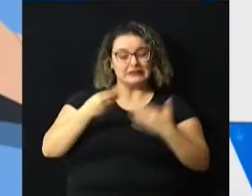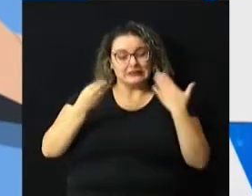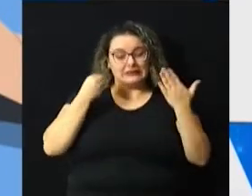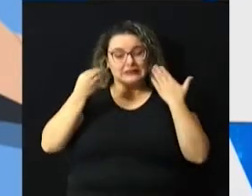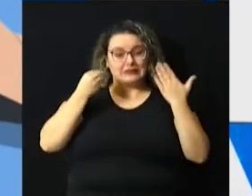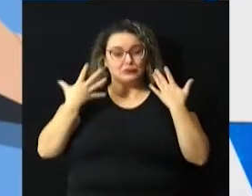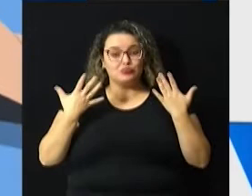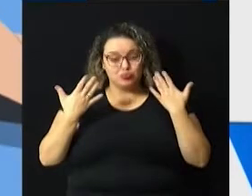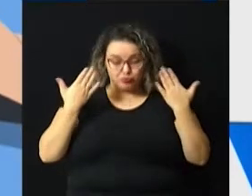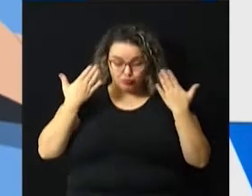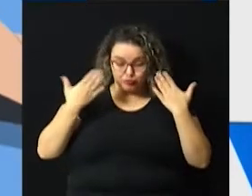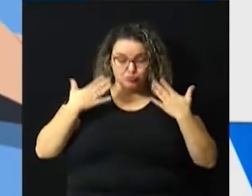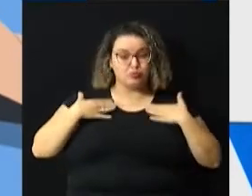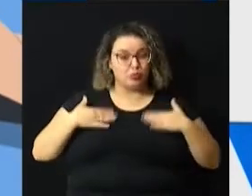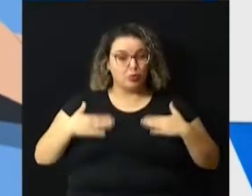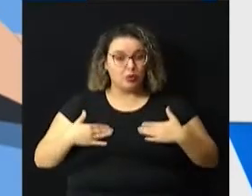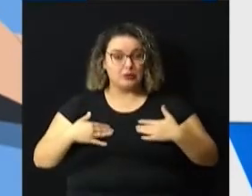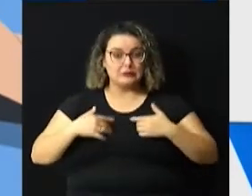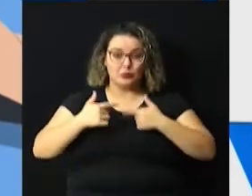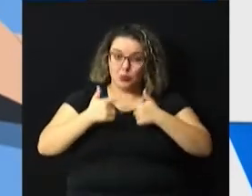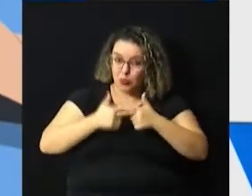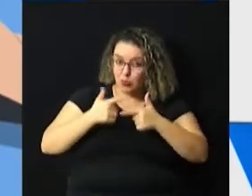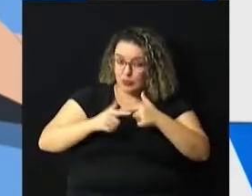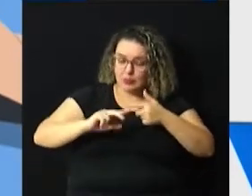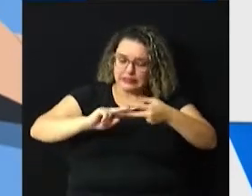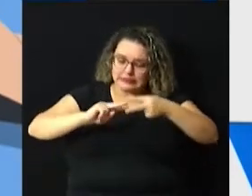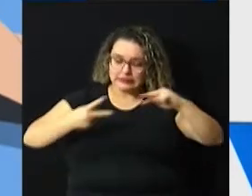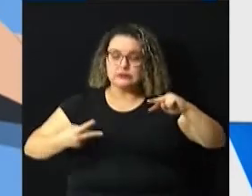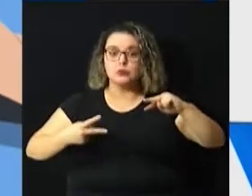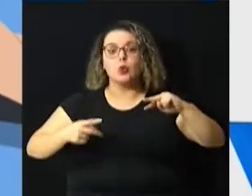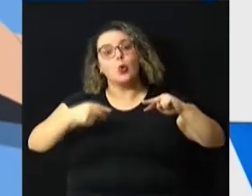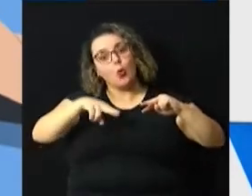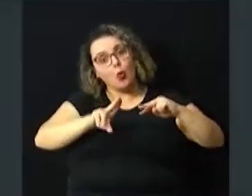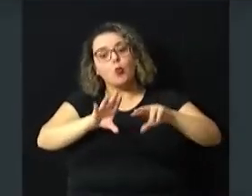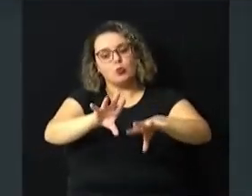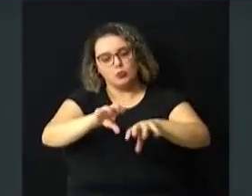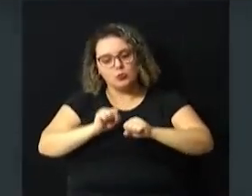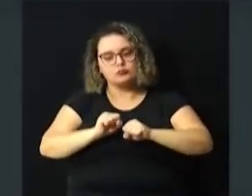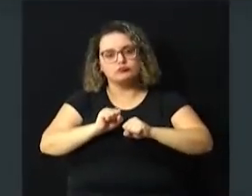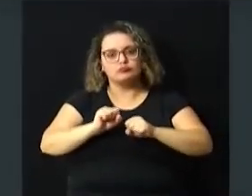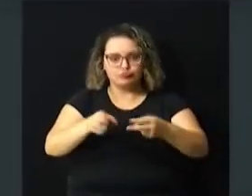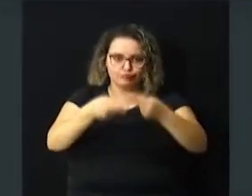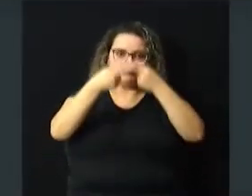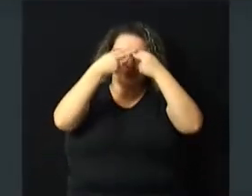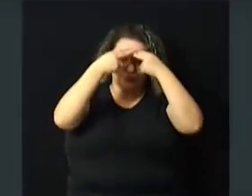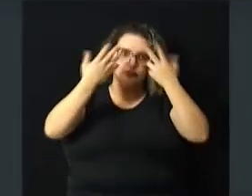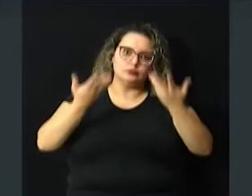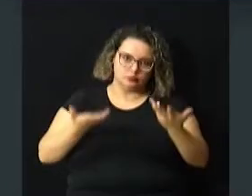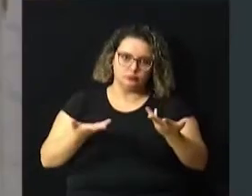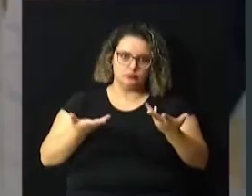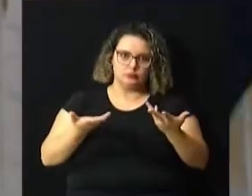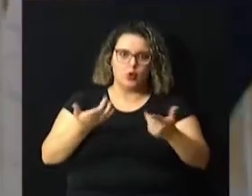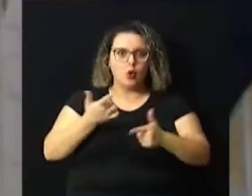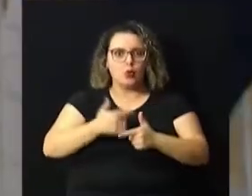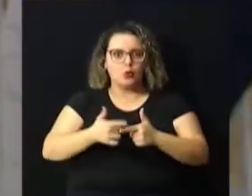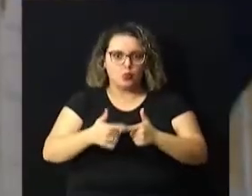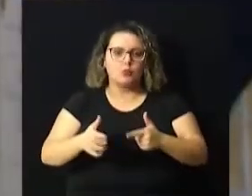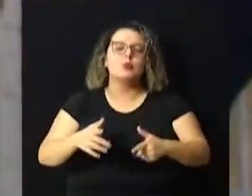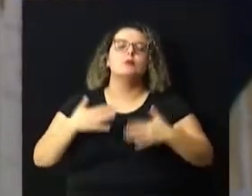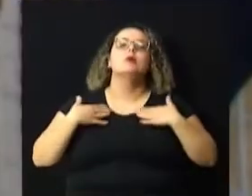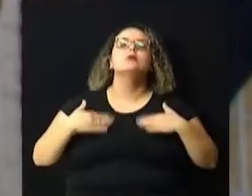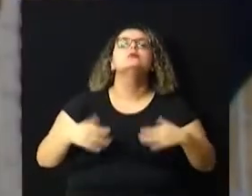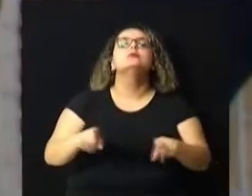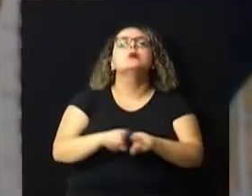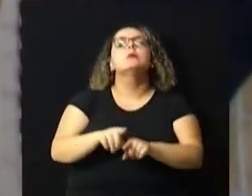que têm distúrbios genéticos ou adquiridos após alguma situação traumática. Bom, e para a gente entender um pouquinho mais sobre